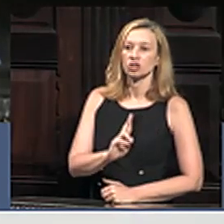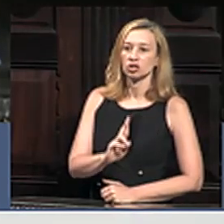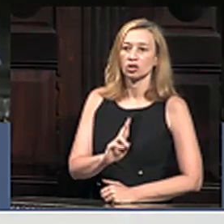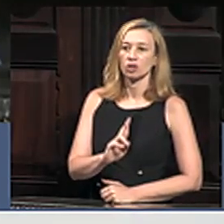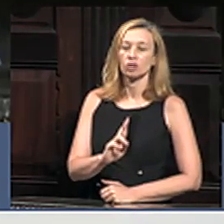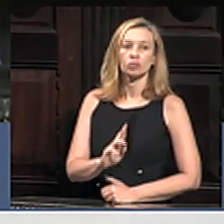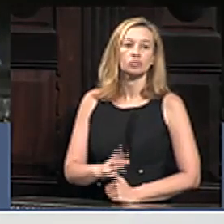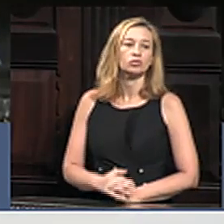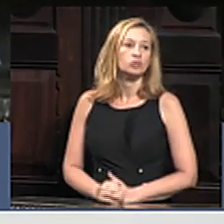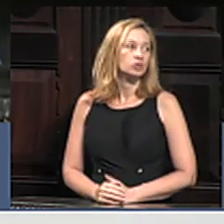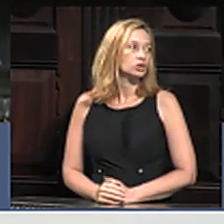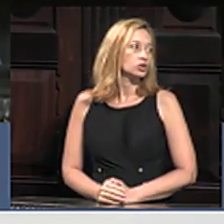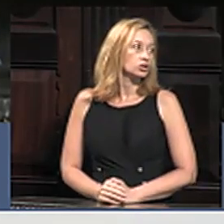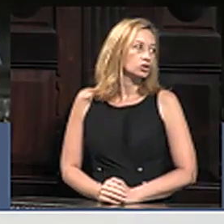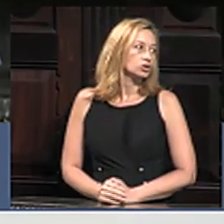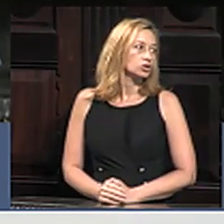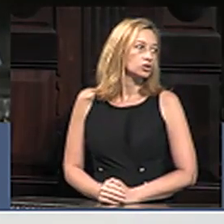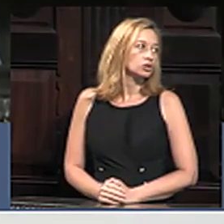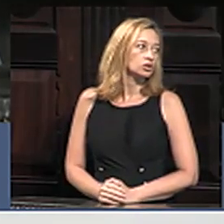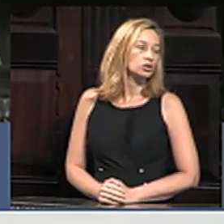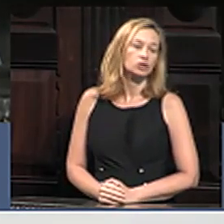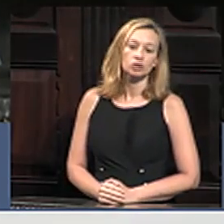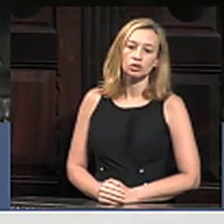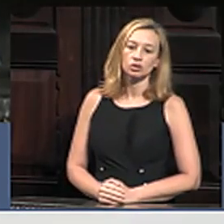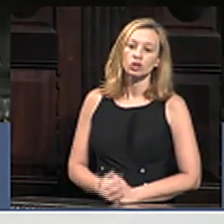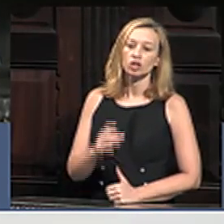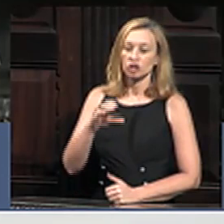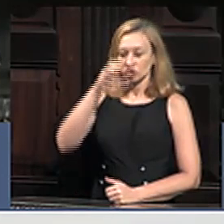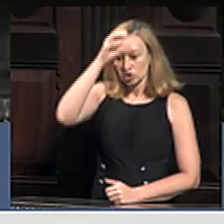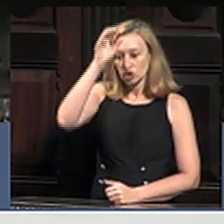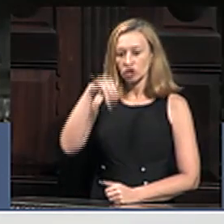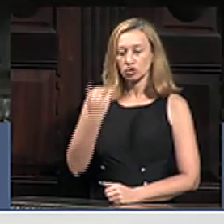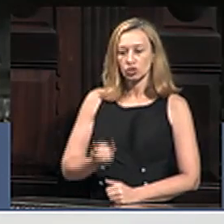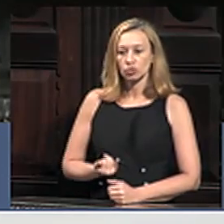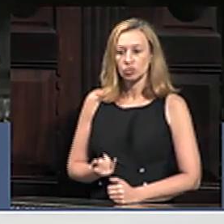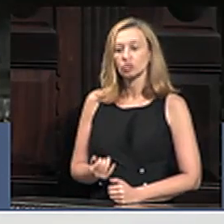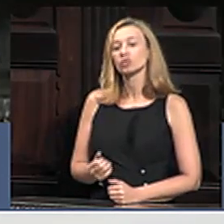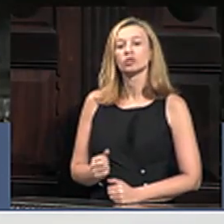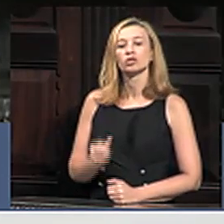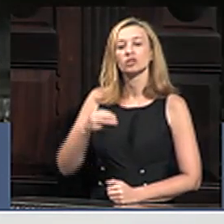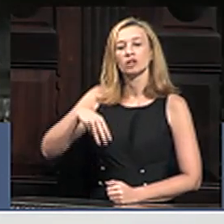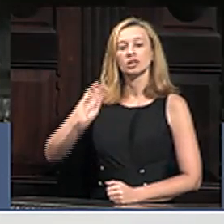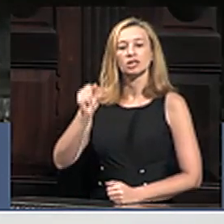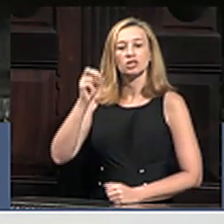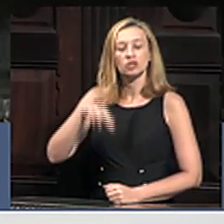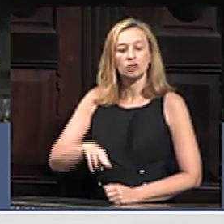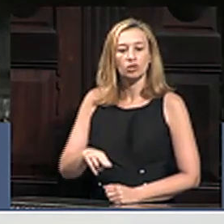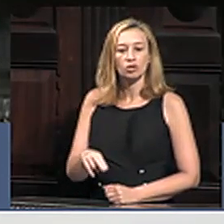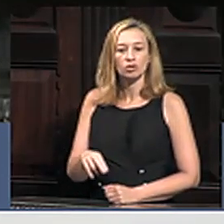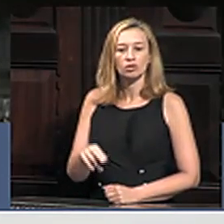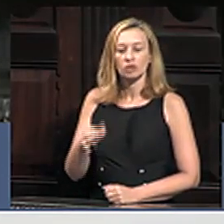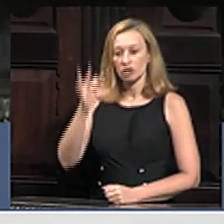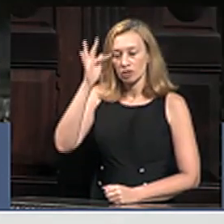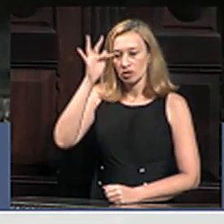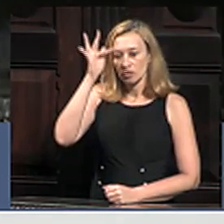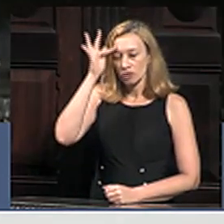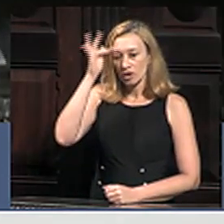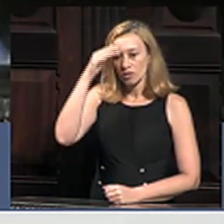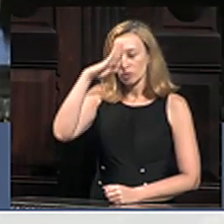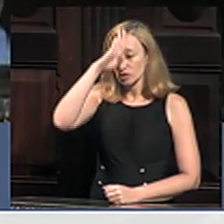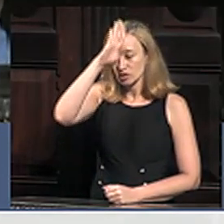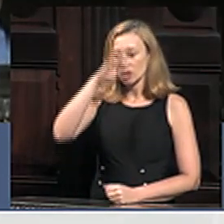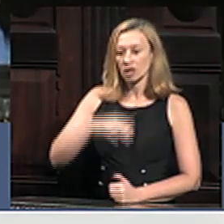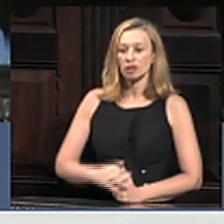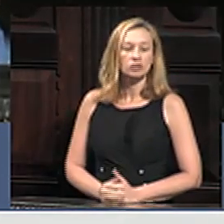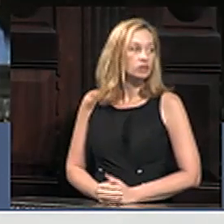Nacional, deputado Carlos Min, que não se encontra, Tia Ju, Anderson Nogueira, Daniel Guerreiro também não, Flávio Bolsonaro, João Peixoto.